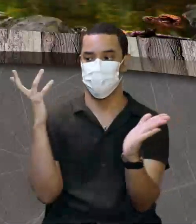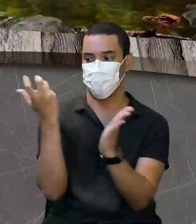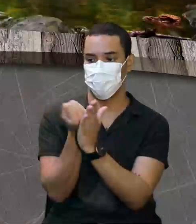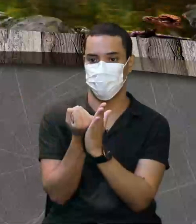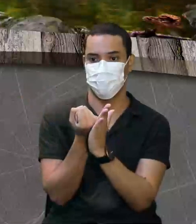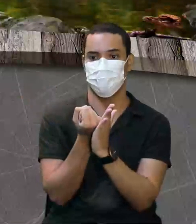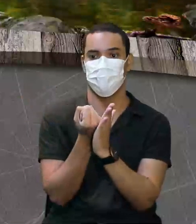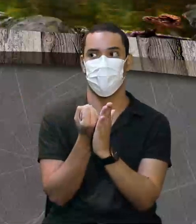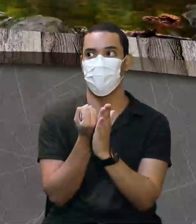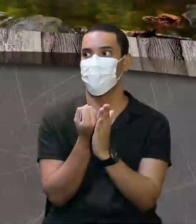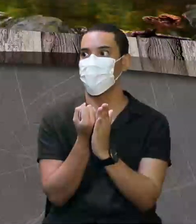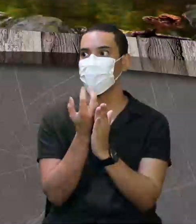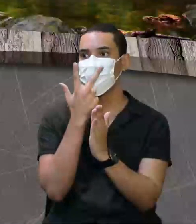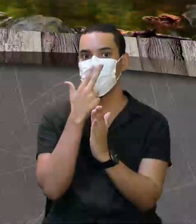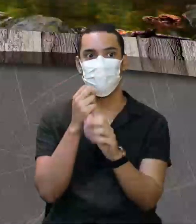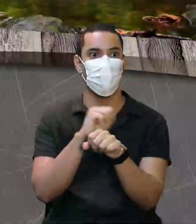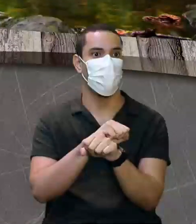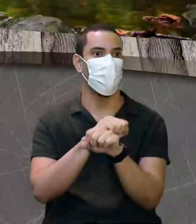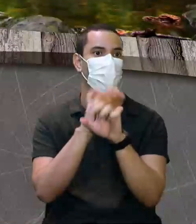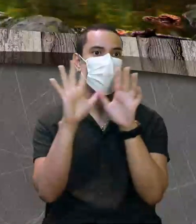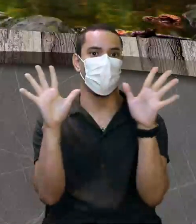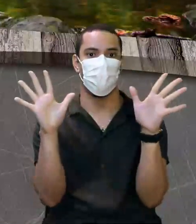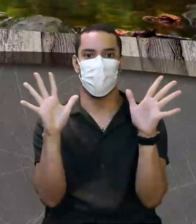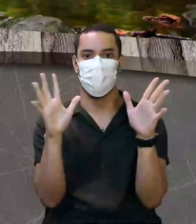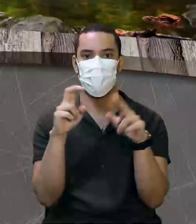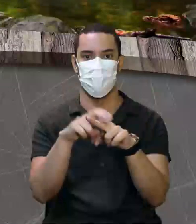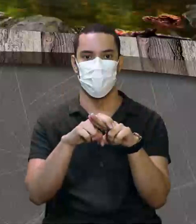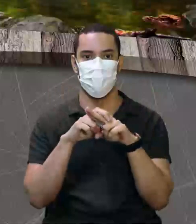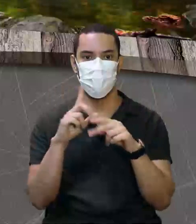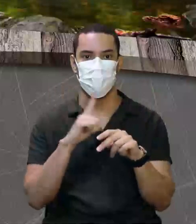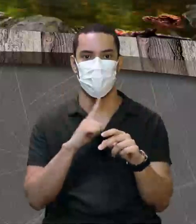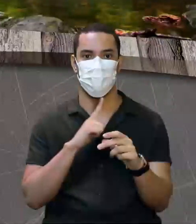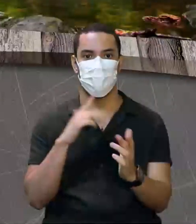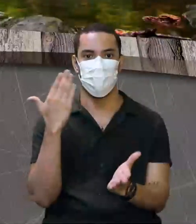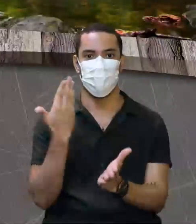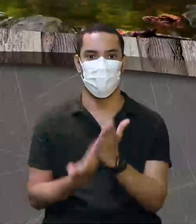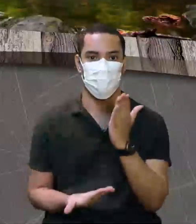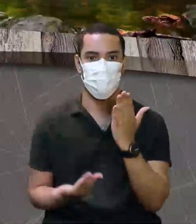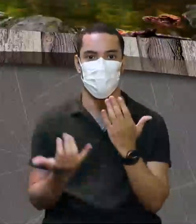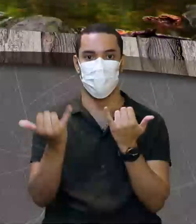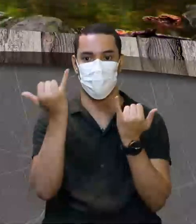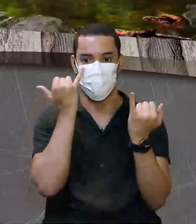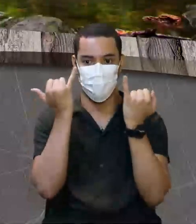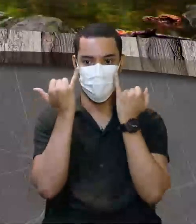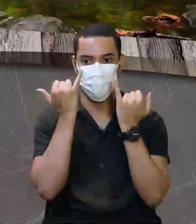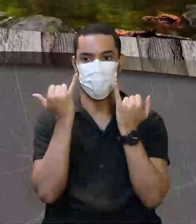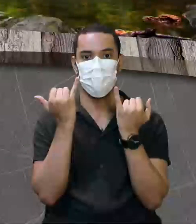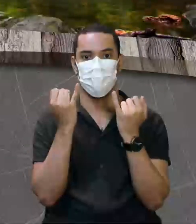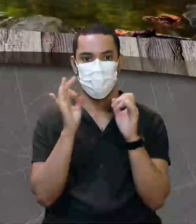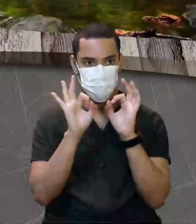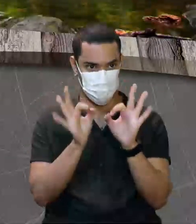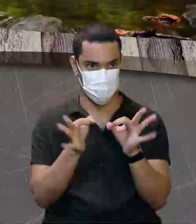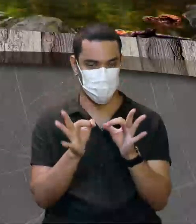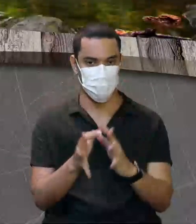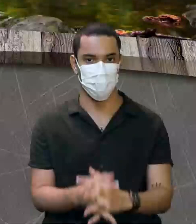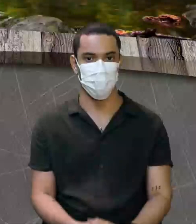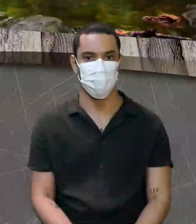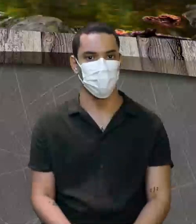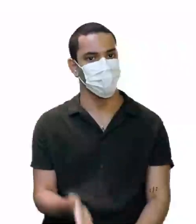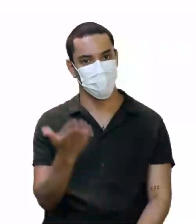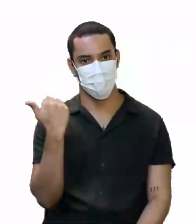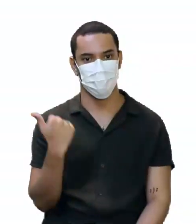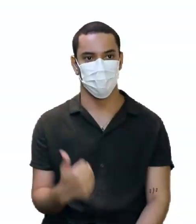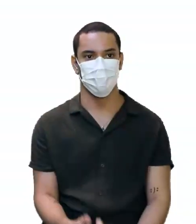registros tão claros, tá bom? E aí a gente acaba perdendo algumas informações. Perfeito? Vamos lá?